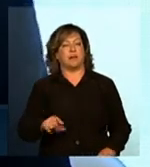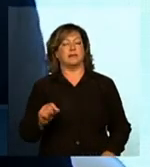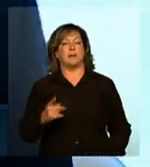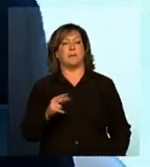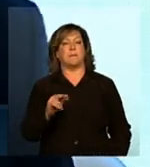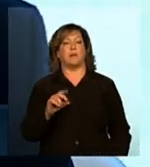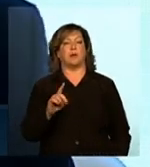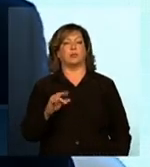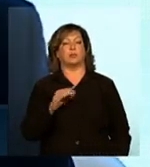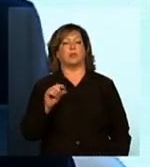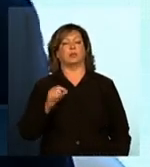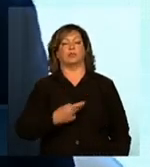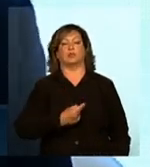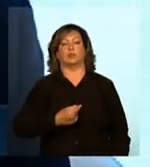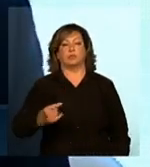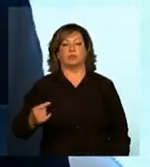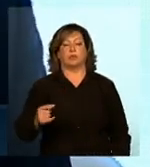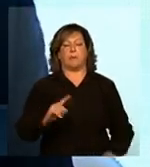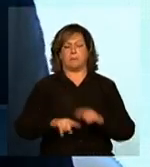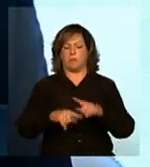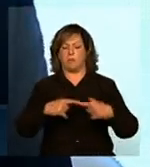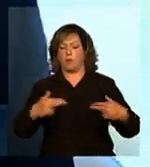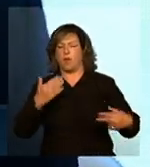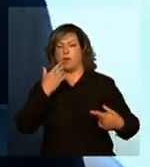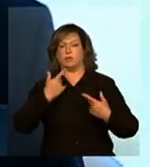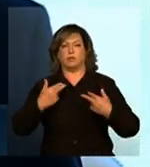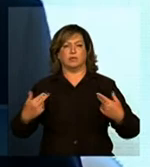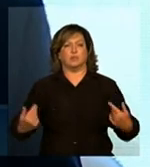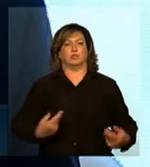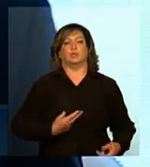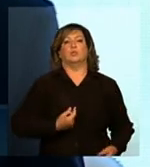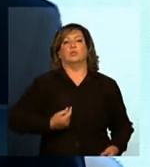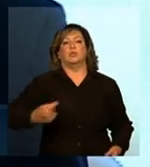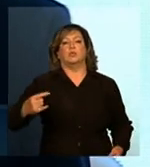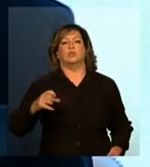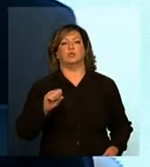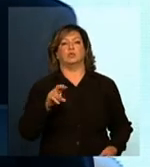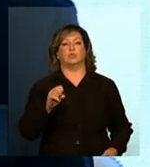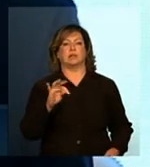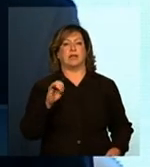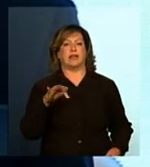produção sustentável, com produtos mais sustentáveis, né?